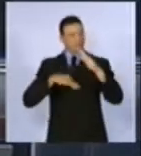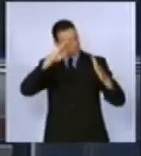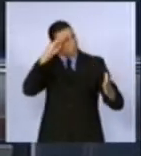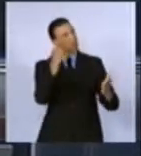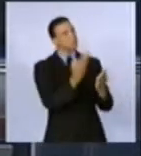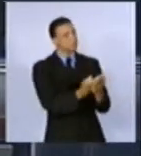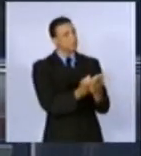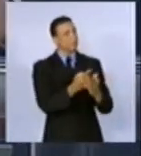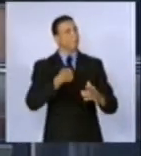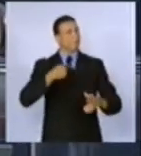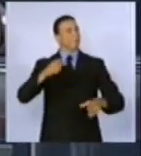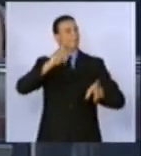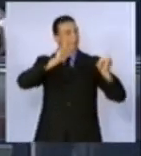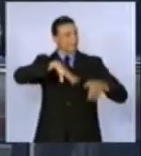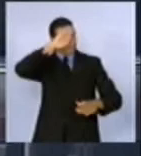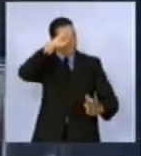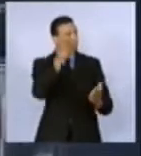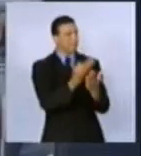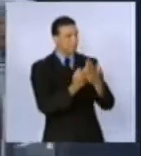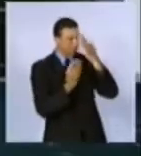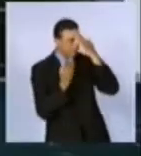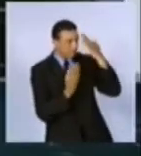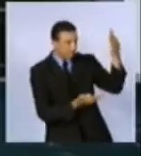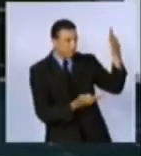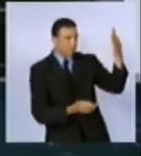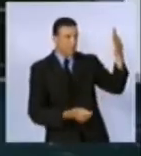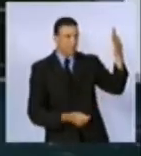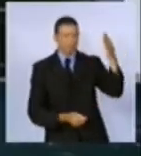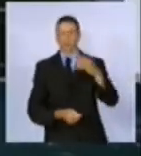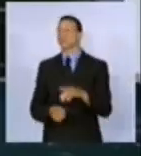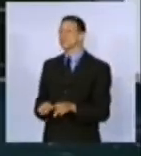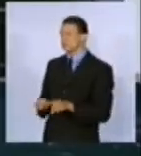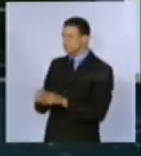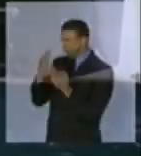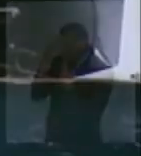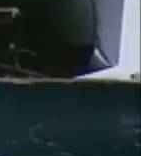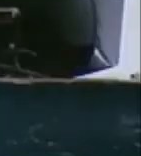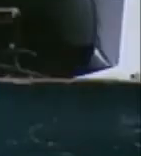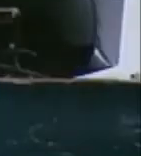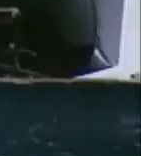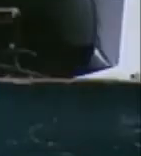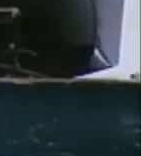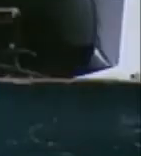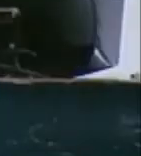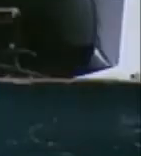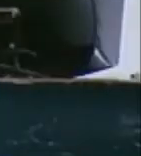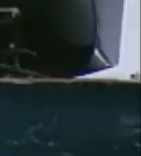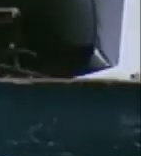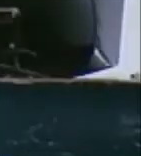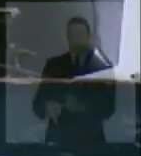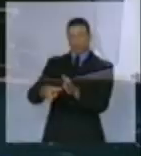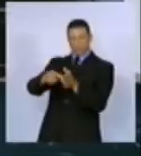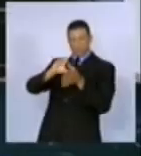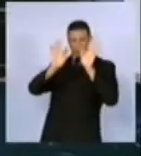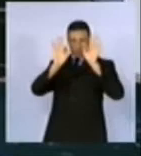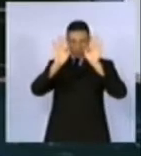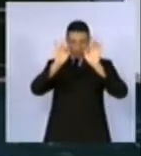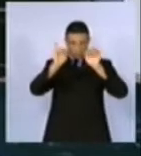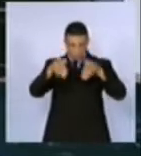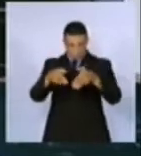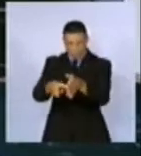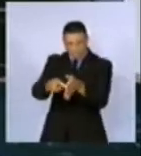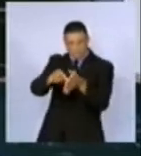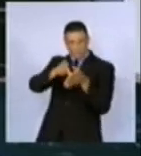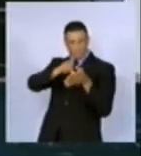acreditamos assinar os trabalhadores rurais obrigado obrigado o senhor também e antes da por fenda essa audiência